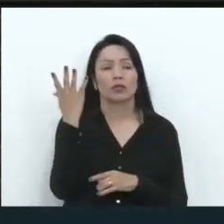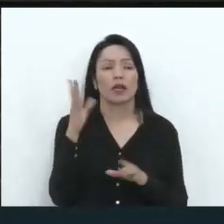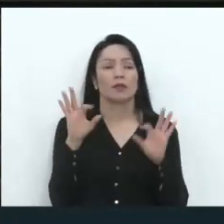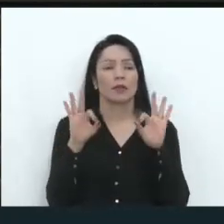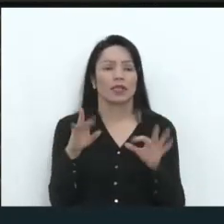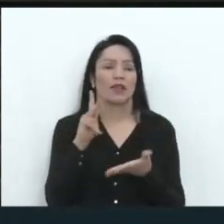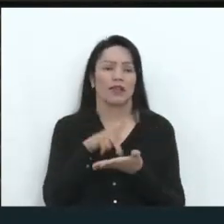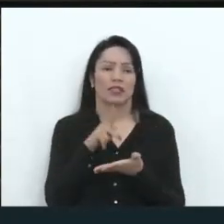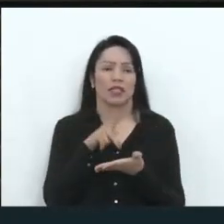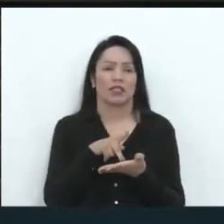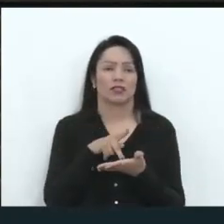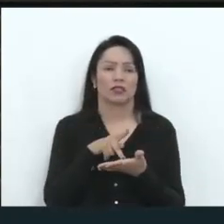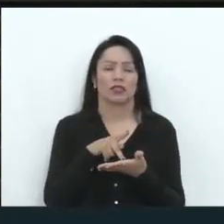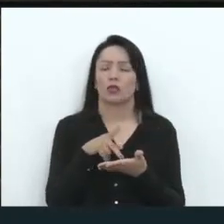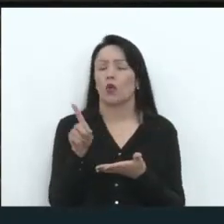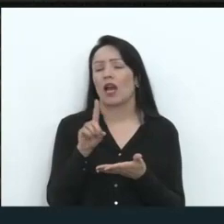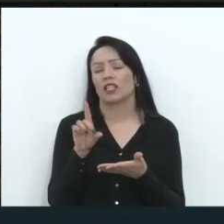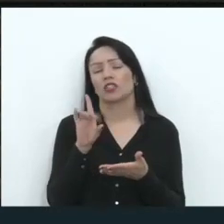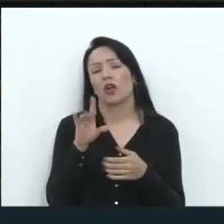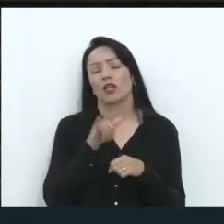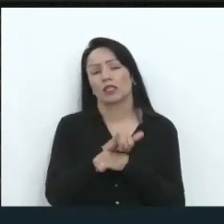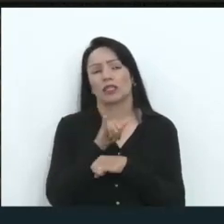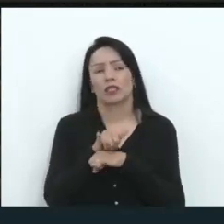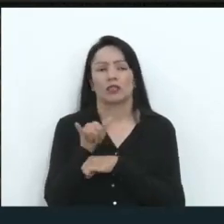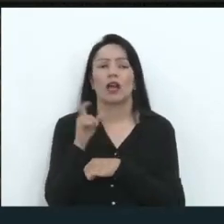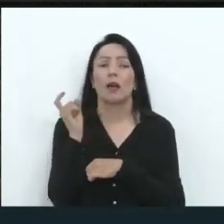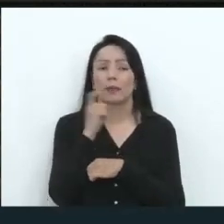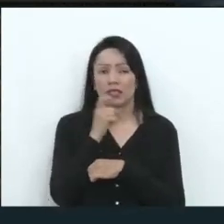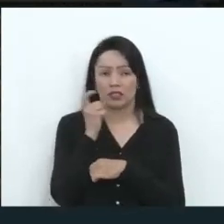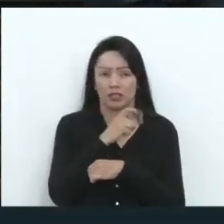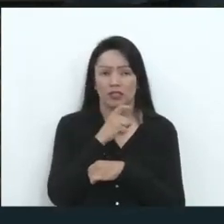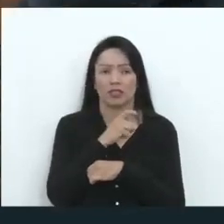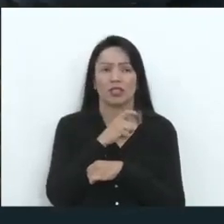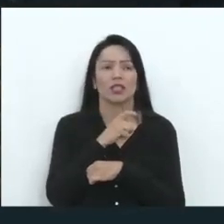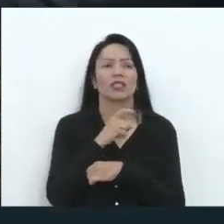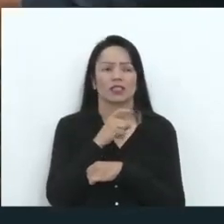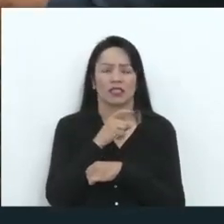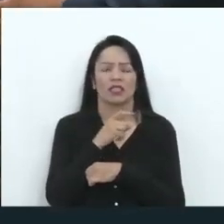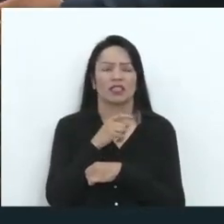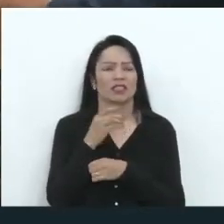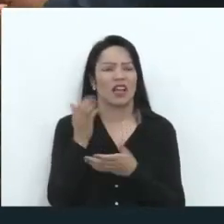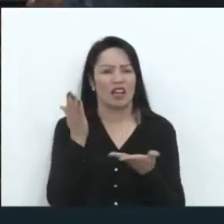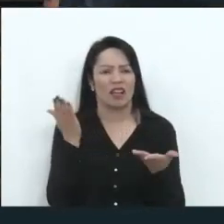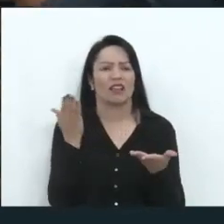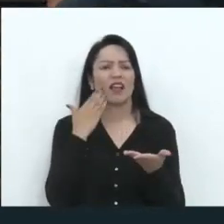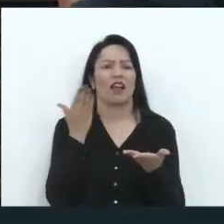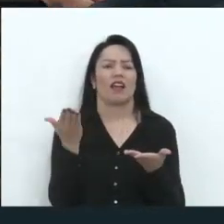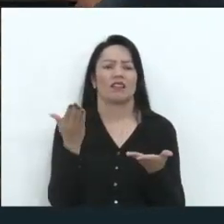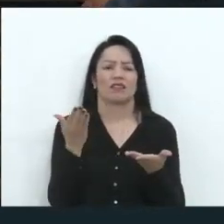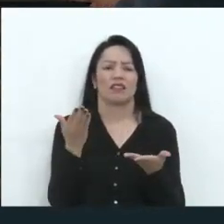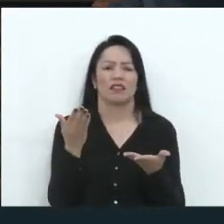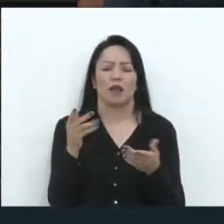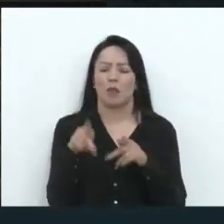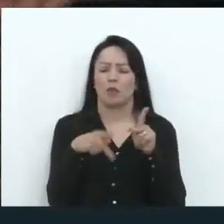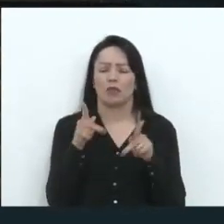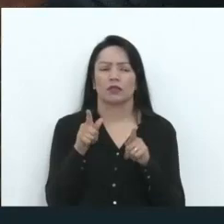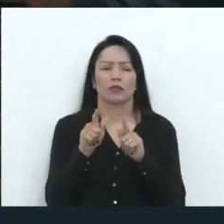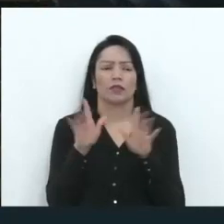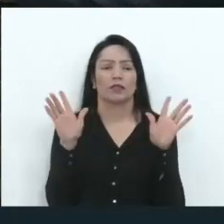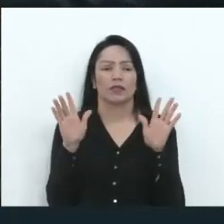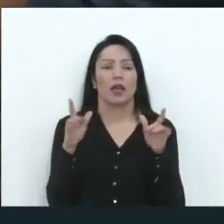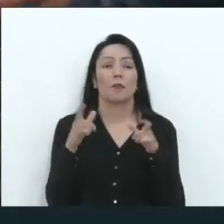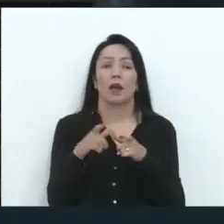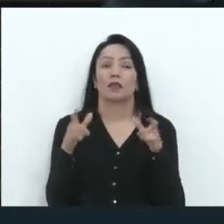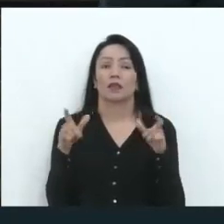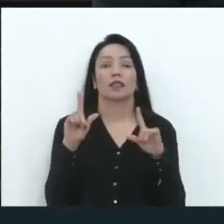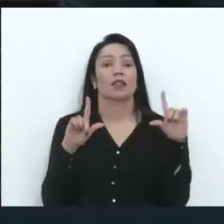expor a verdade e não enganar, mentir de forma deslavada para a população guarulhense e para a grande